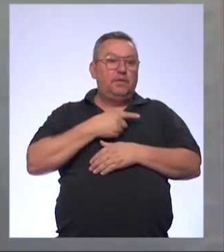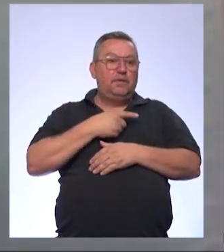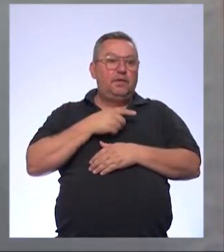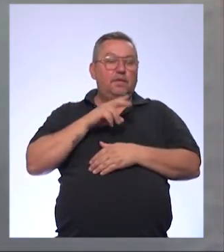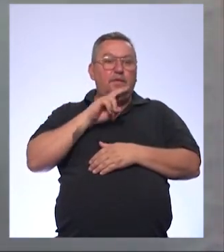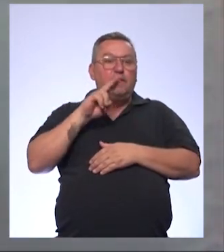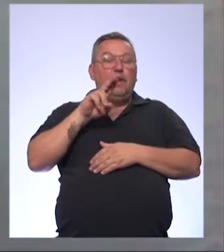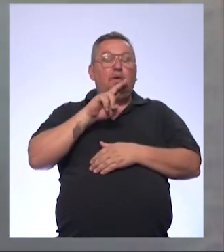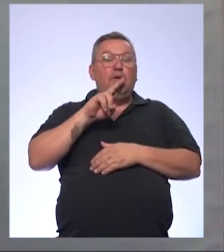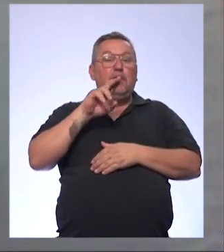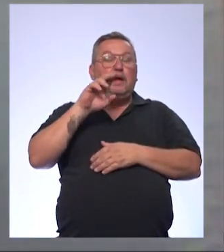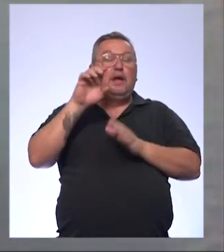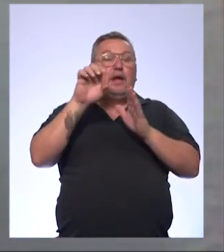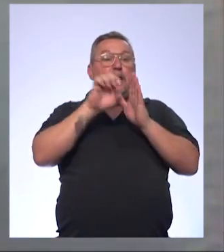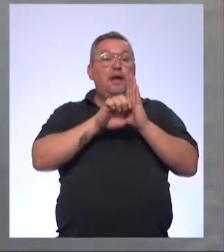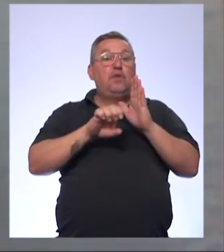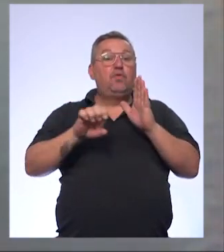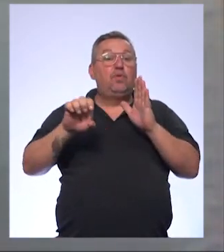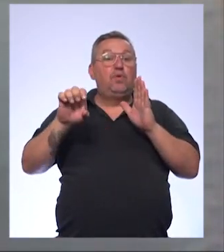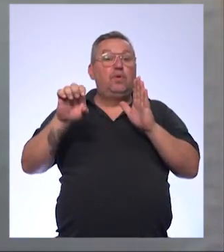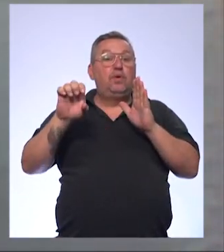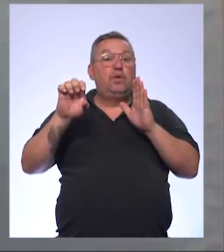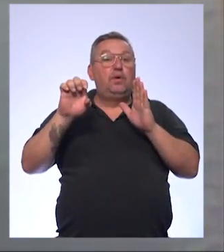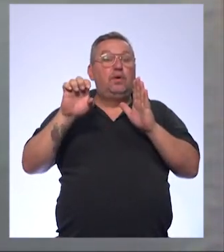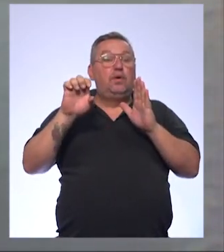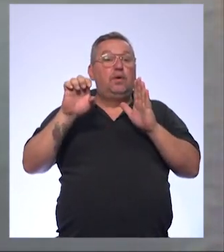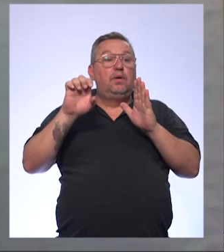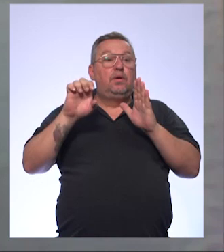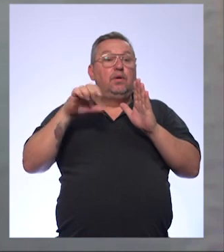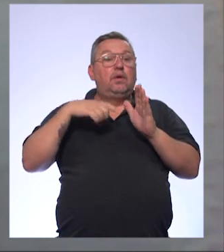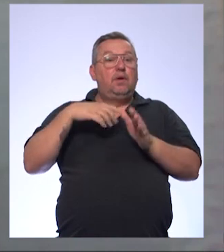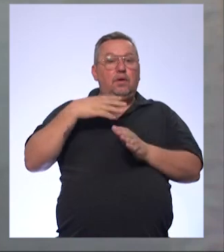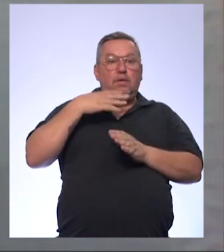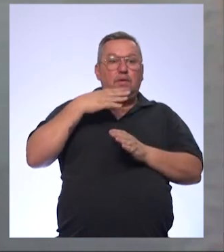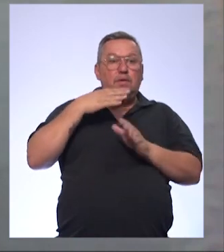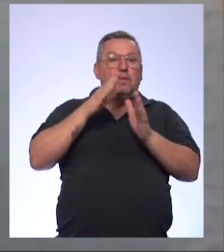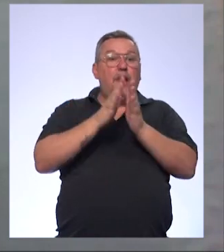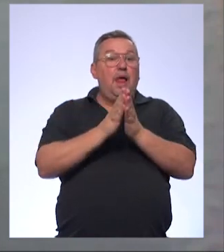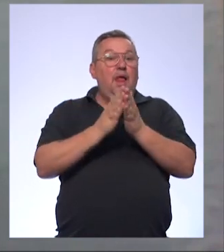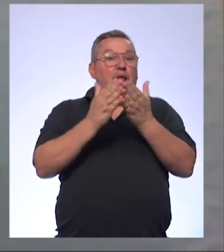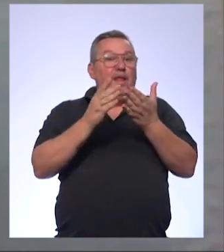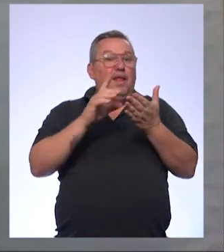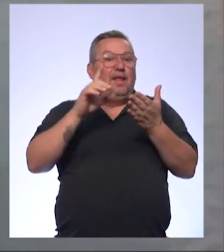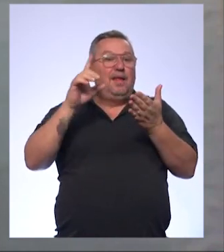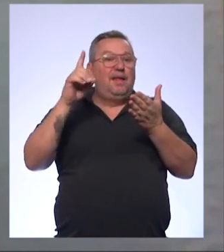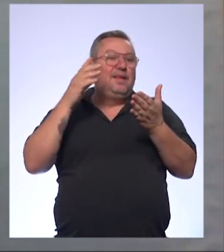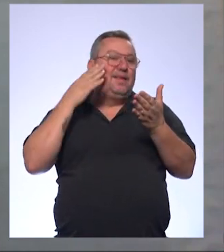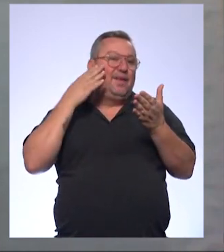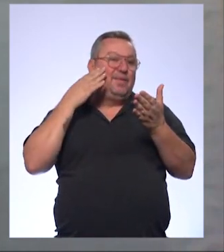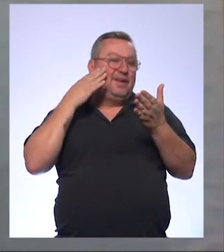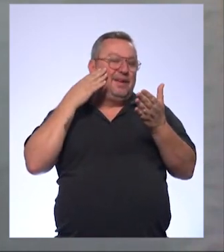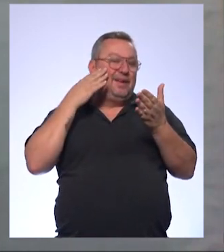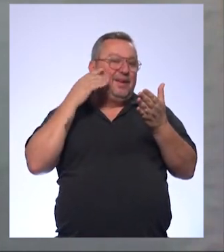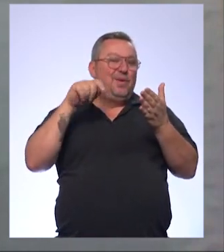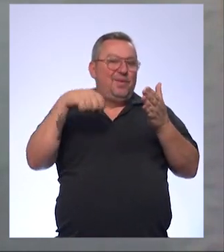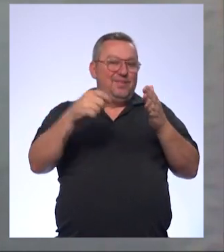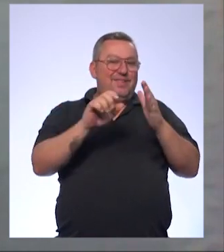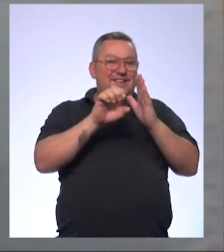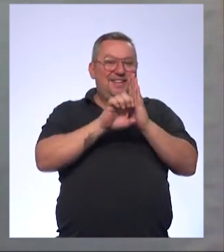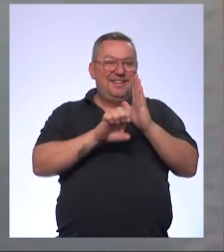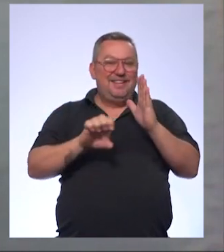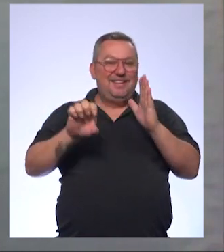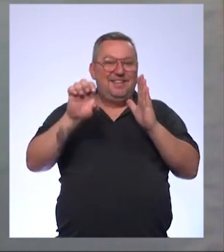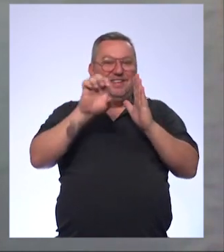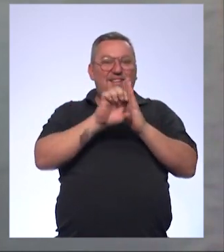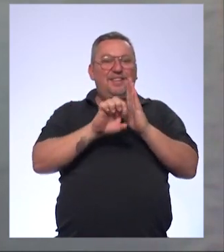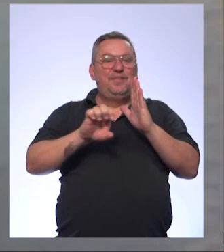aqui, ó. A história chama de Êxodo. Quem tem conhecimento aí da Bíblia sabe que existe aqui até um livro, né,